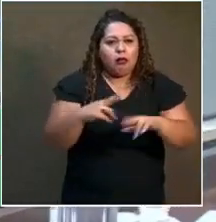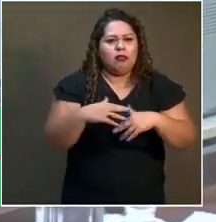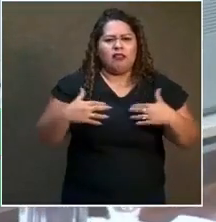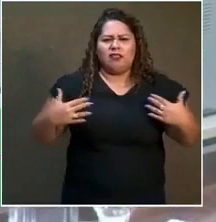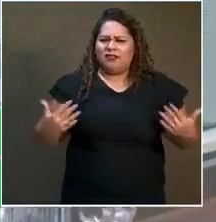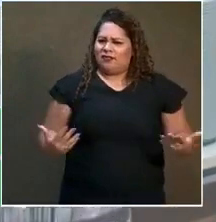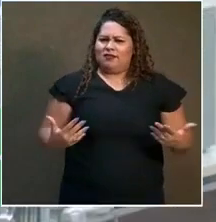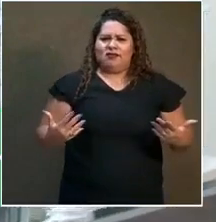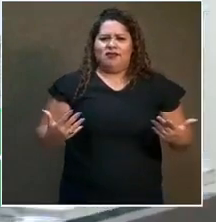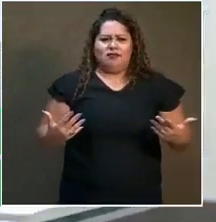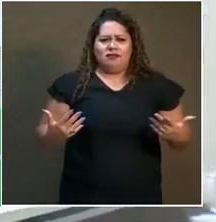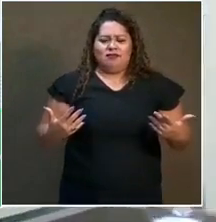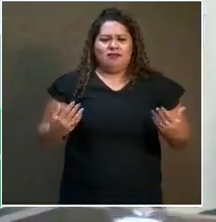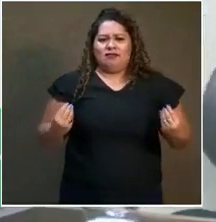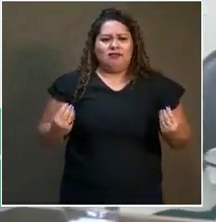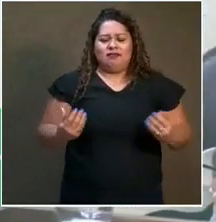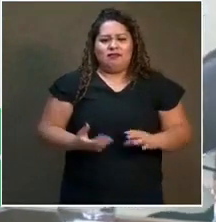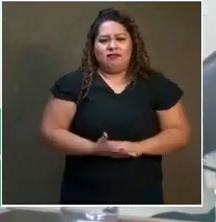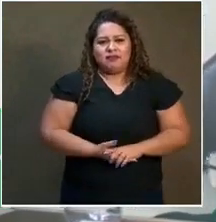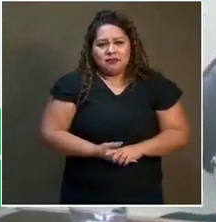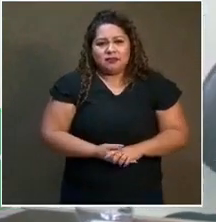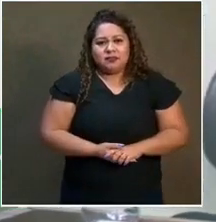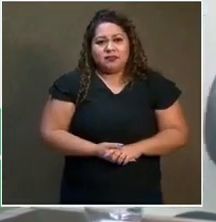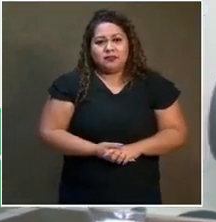não é algo inimaginável.